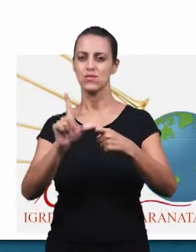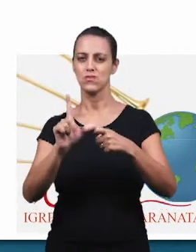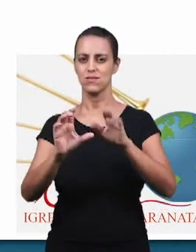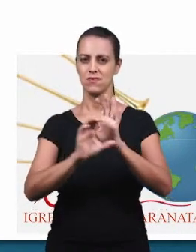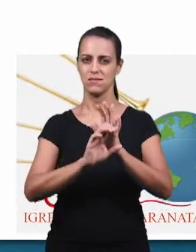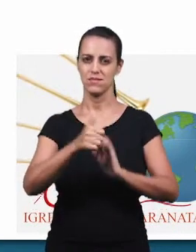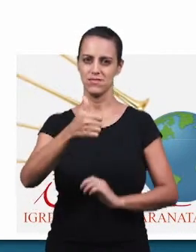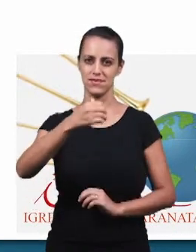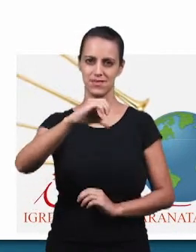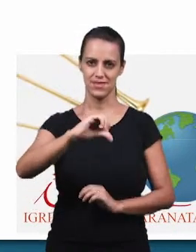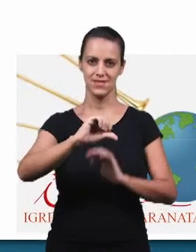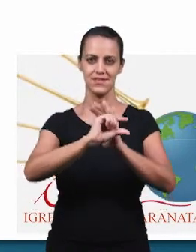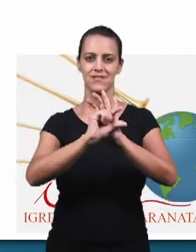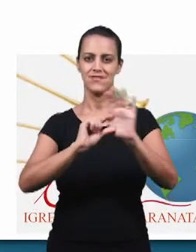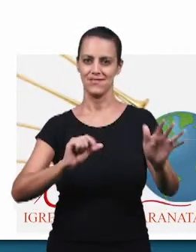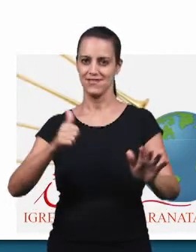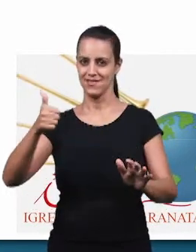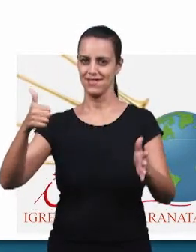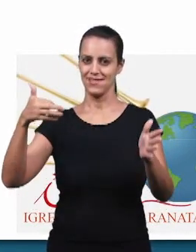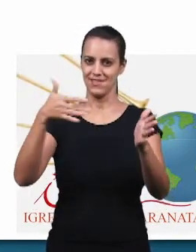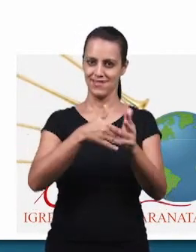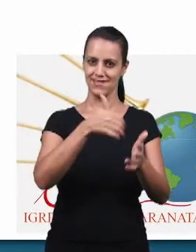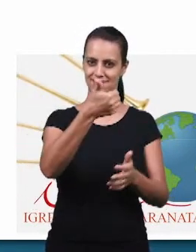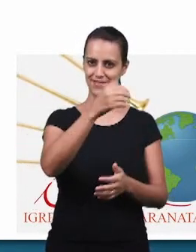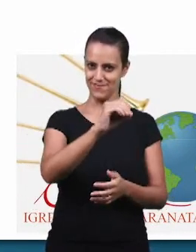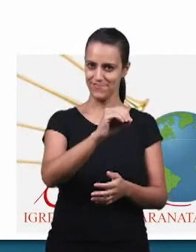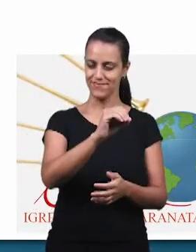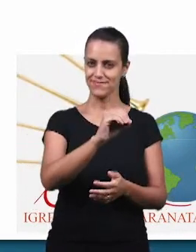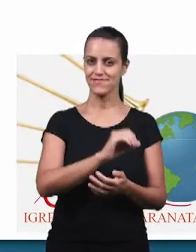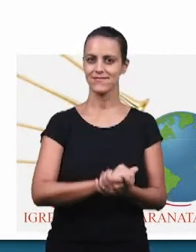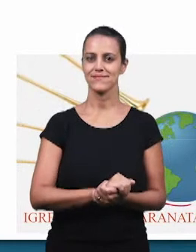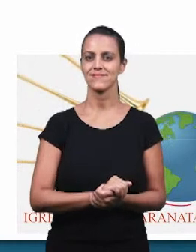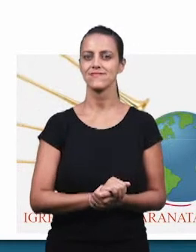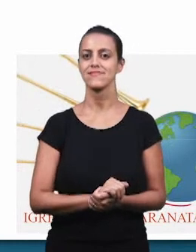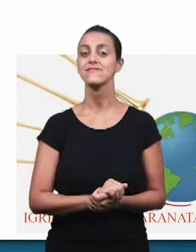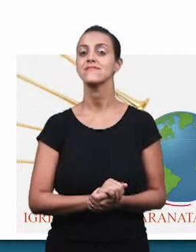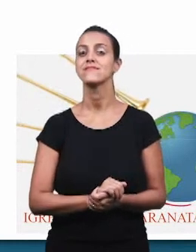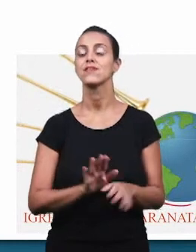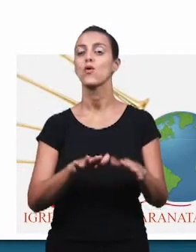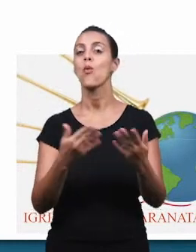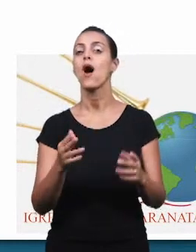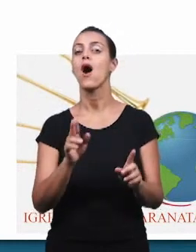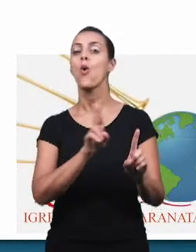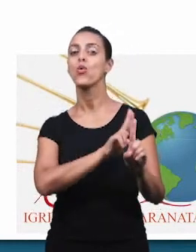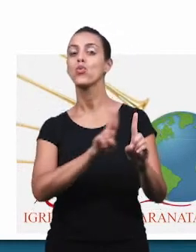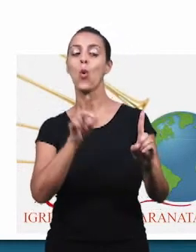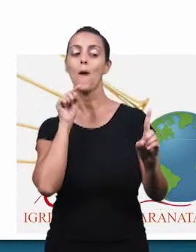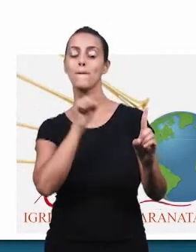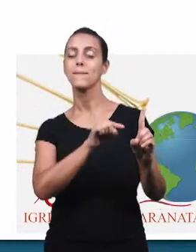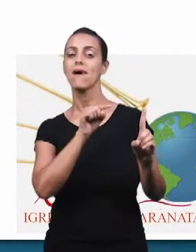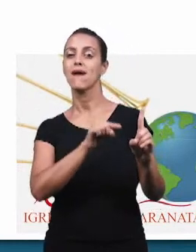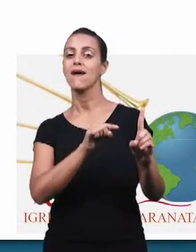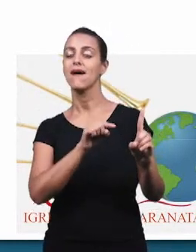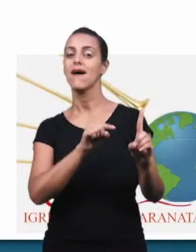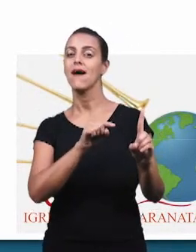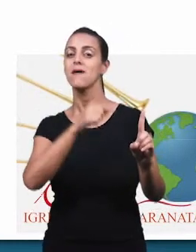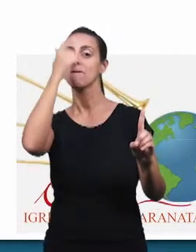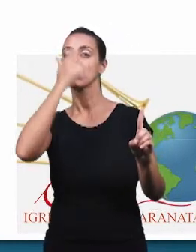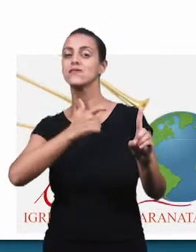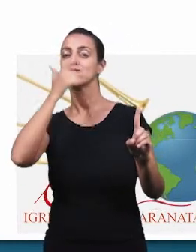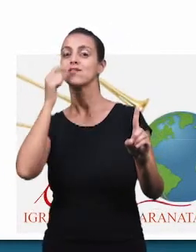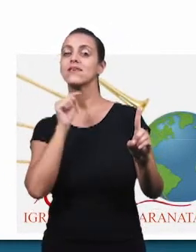Lucas, capítulo 19, versos de 1 a 10, qual é o nome do personagem